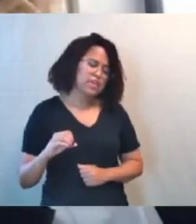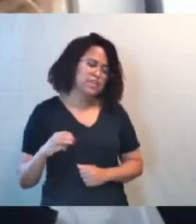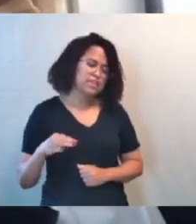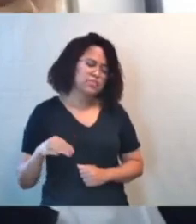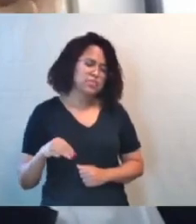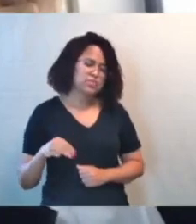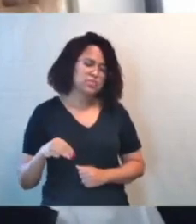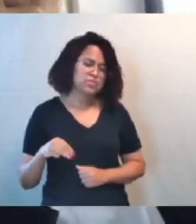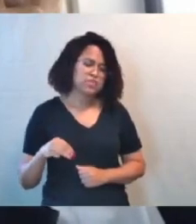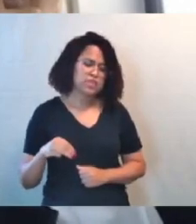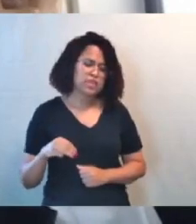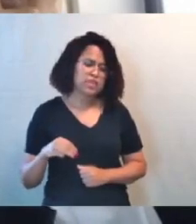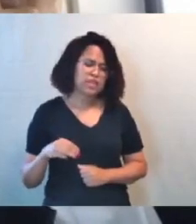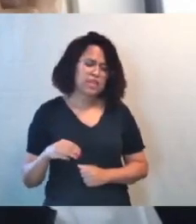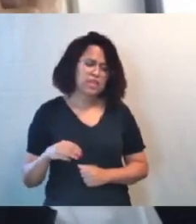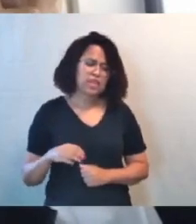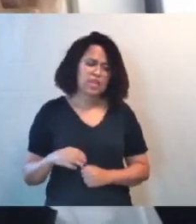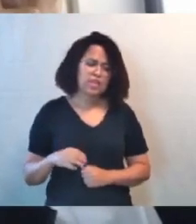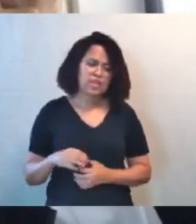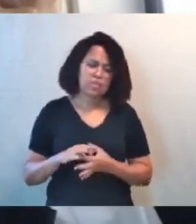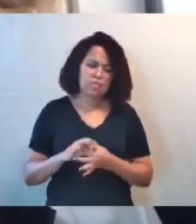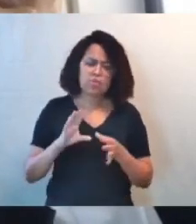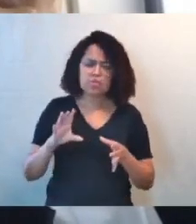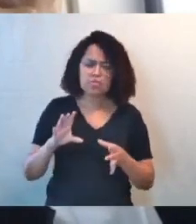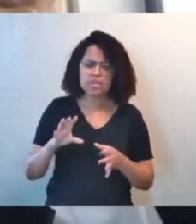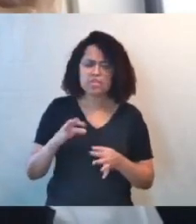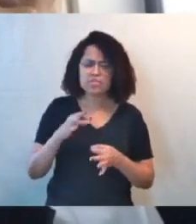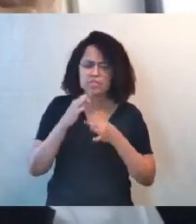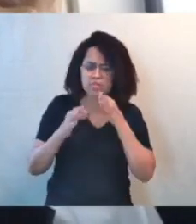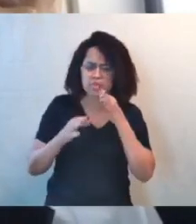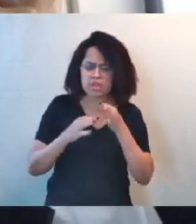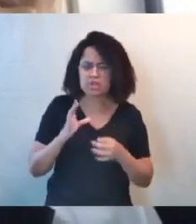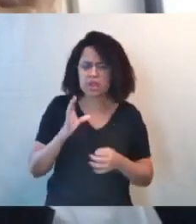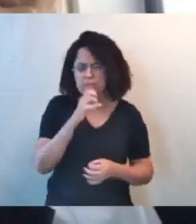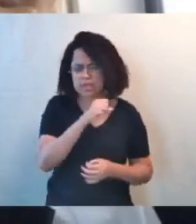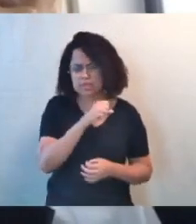A senhora permitiria eu fazer uma... Só muito rapidamente, antes da gente ir para a suspensão.